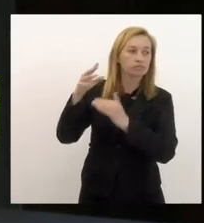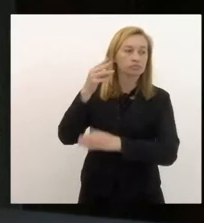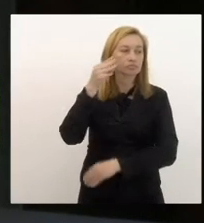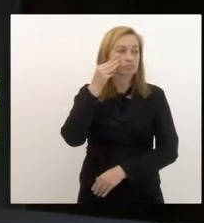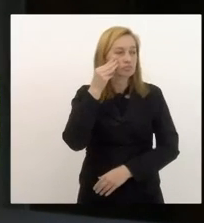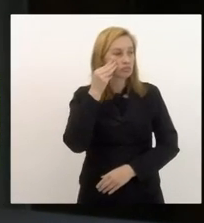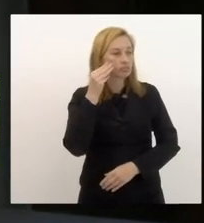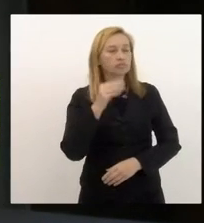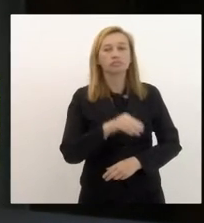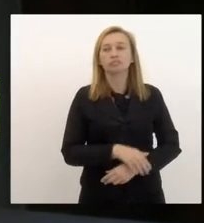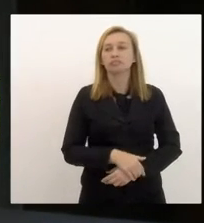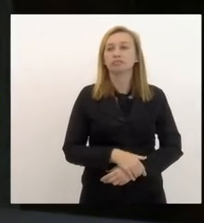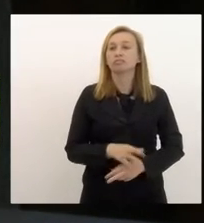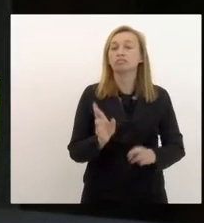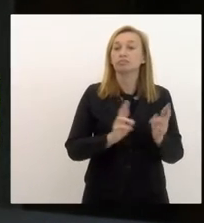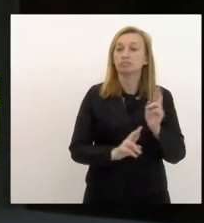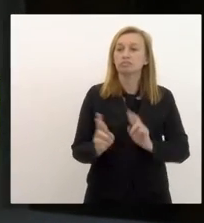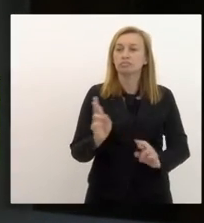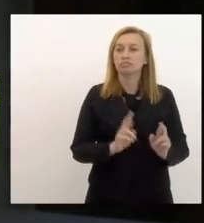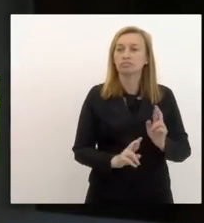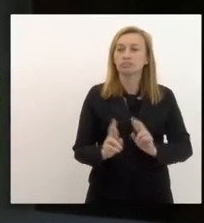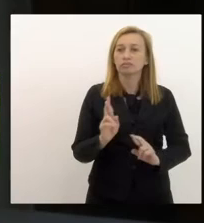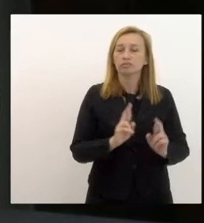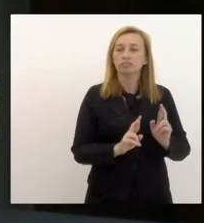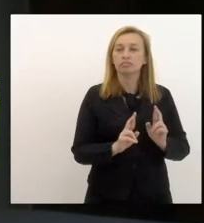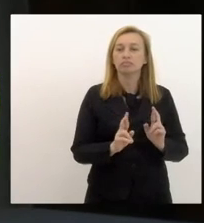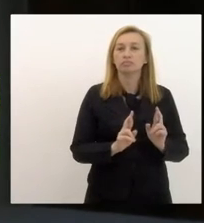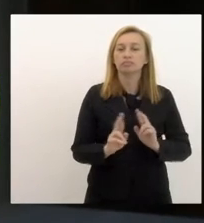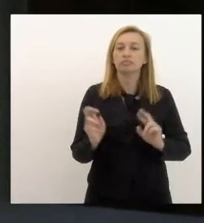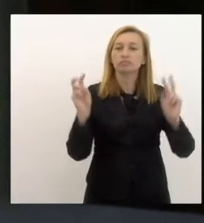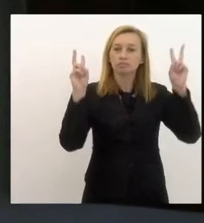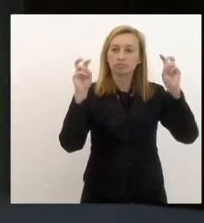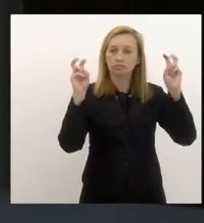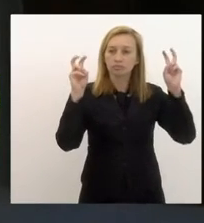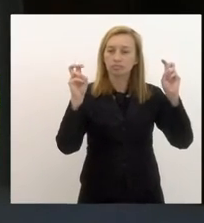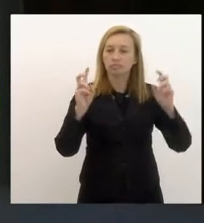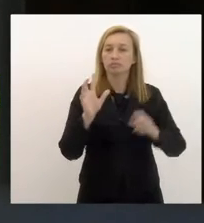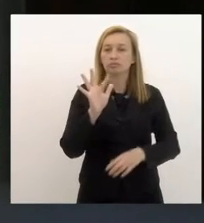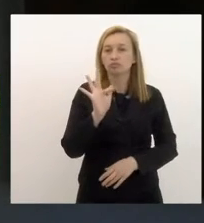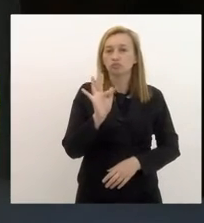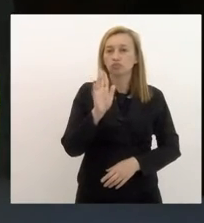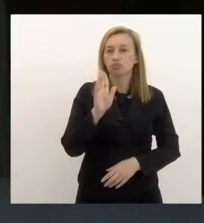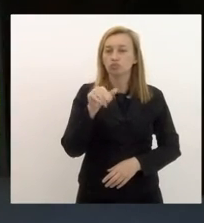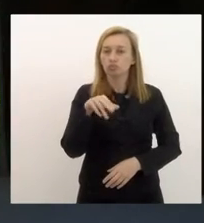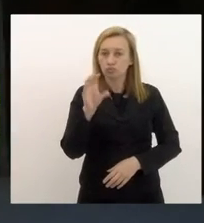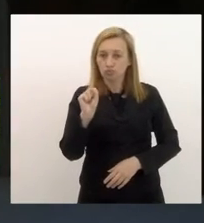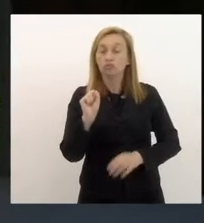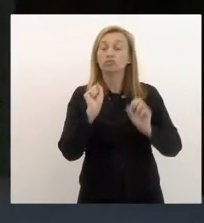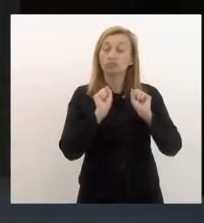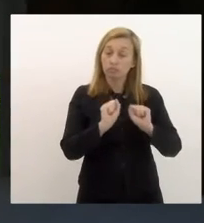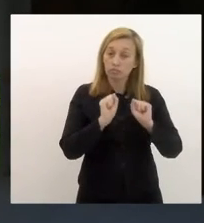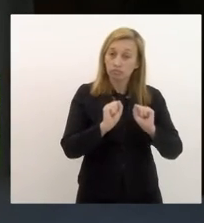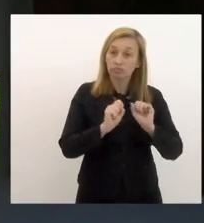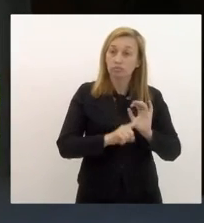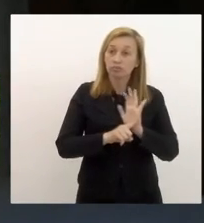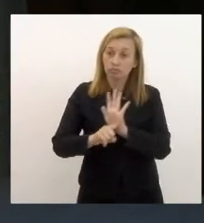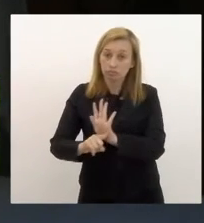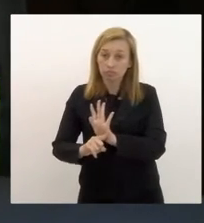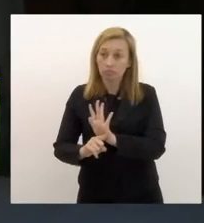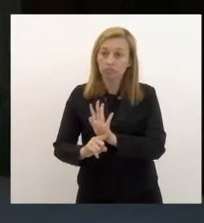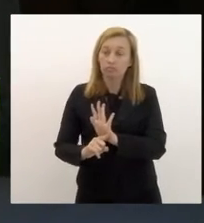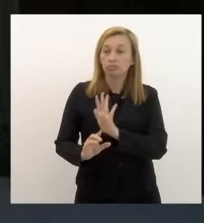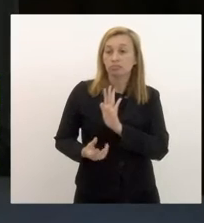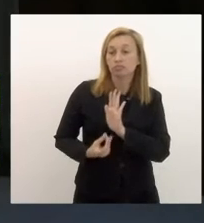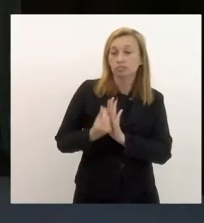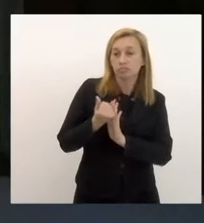Mônica Francisco com relação às questões dos Fundos que podem atender aos